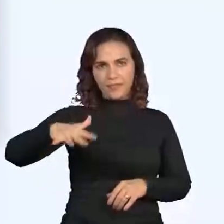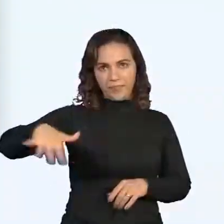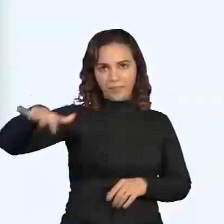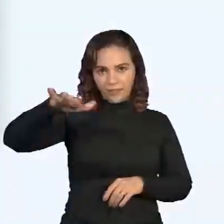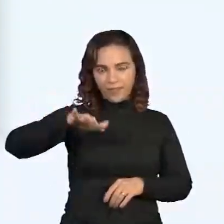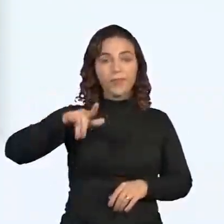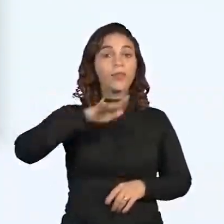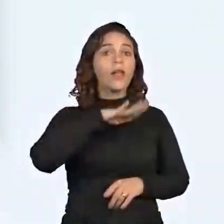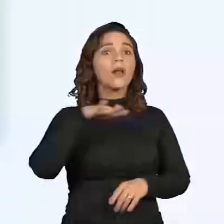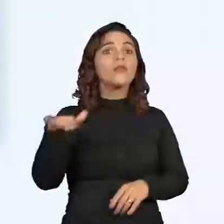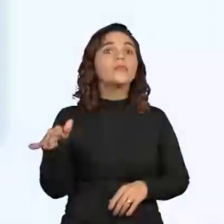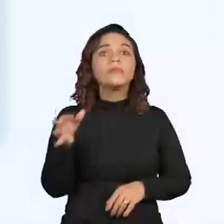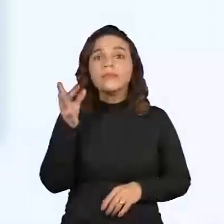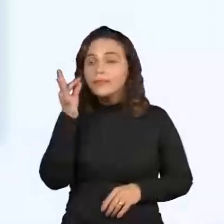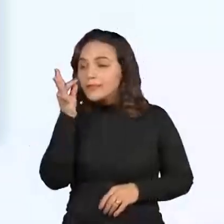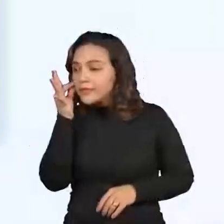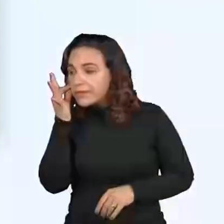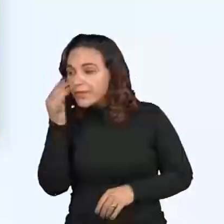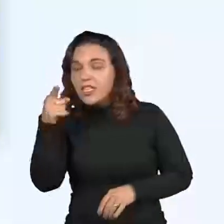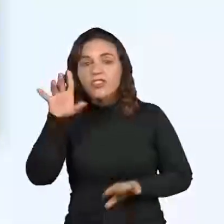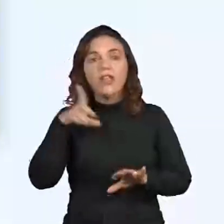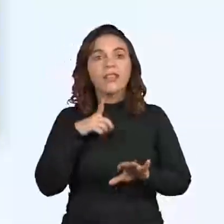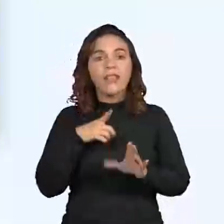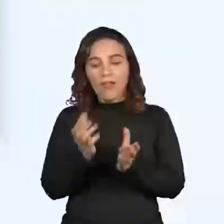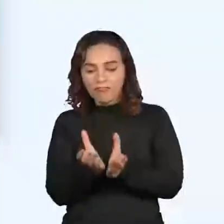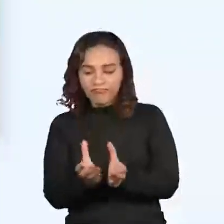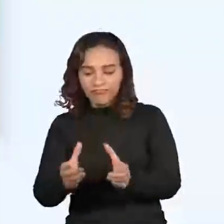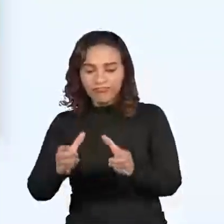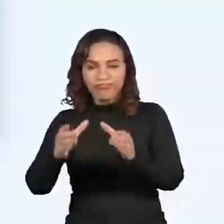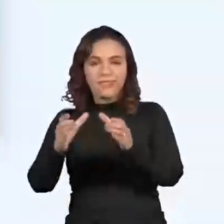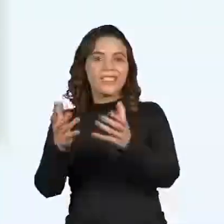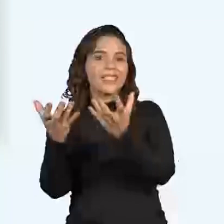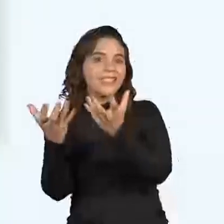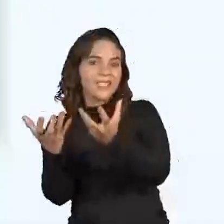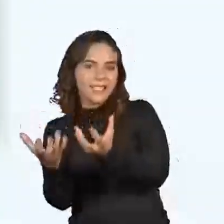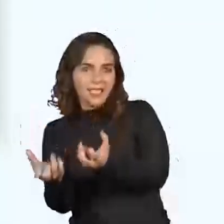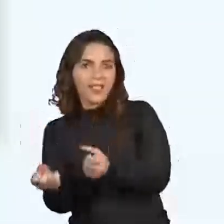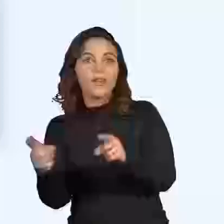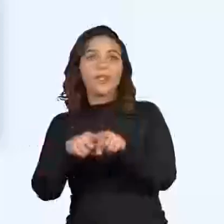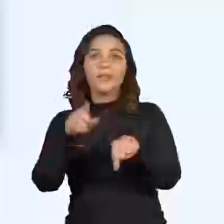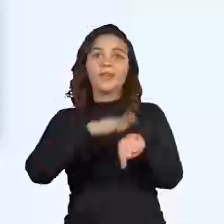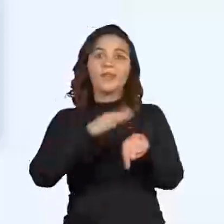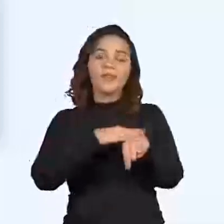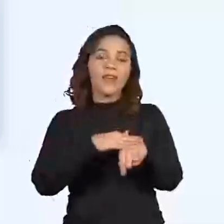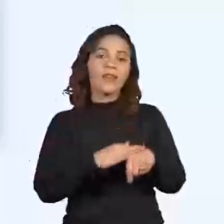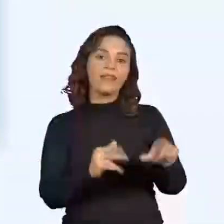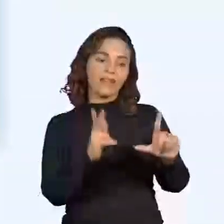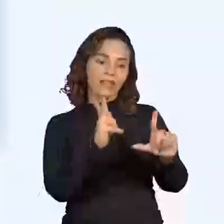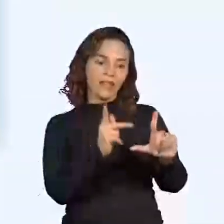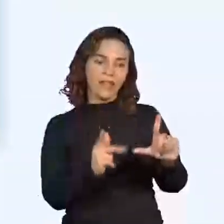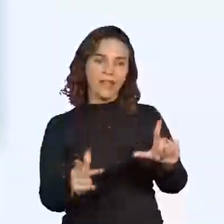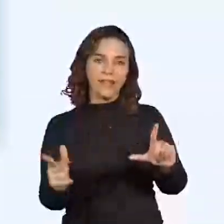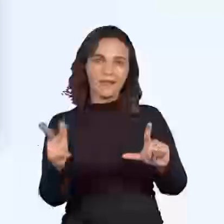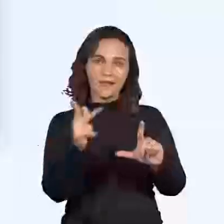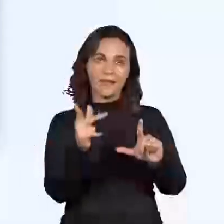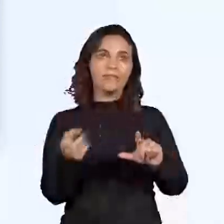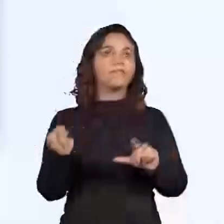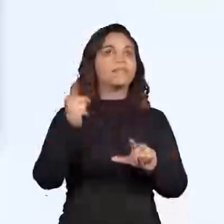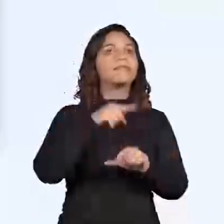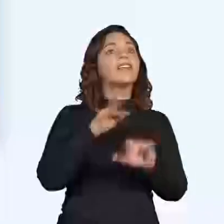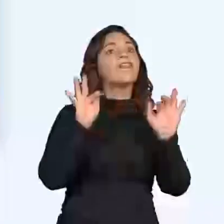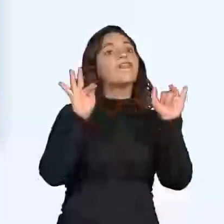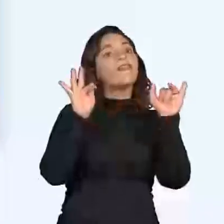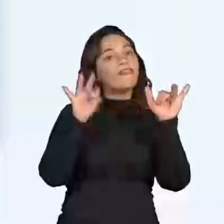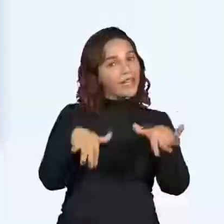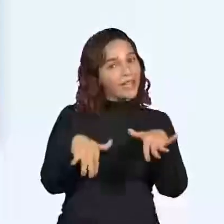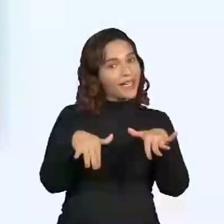alunos podem ver as peças que já estão secando, elas também sendo desenhadas em um momento de finalização e